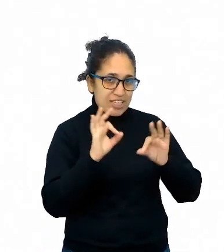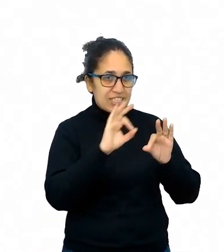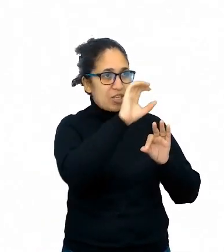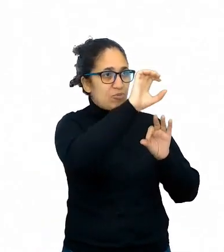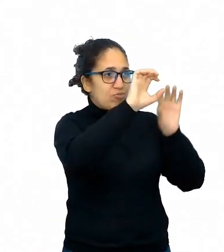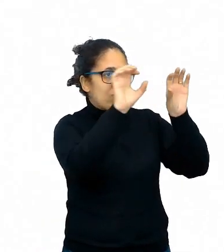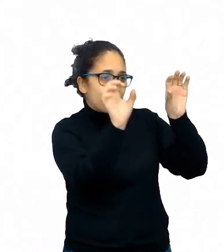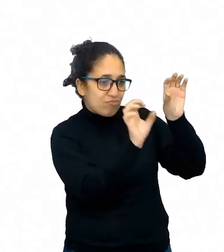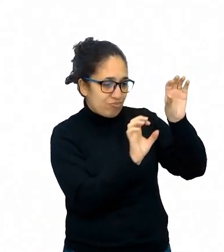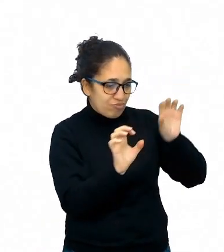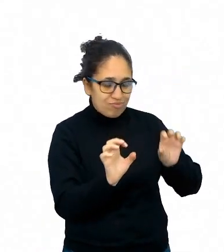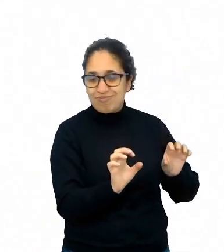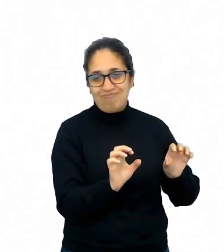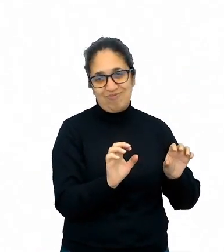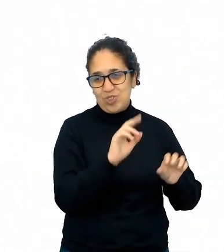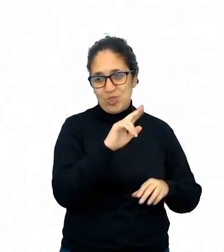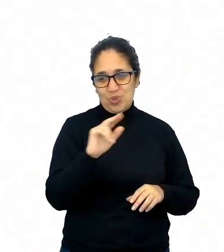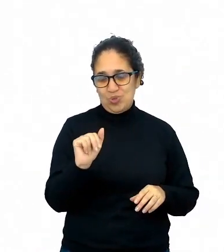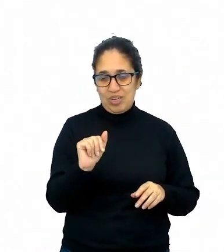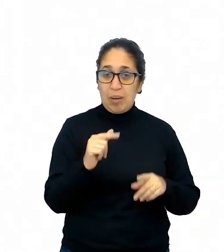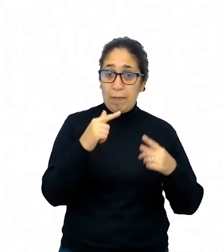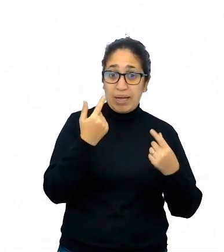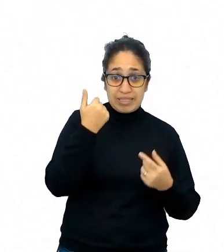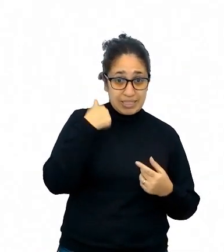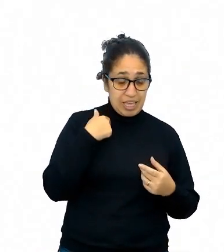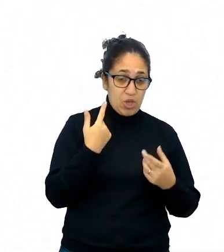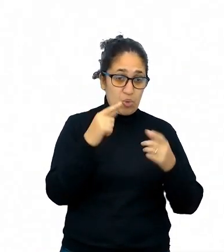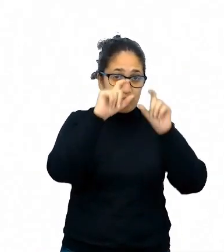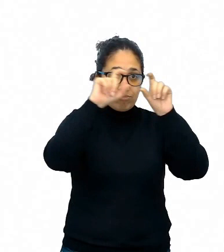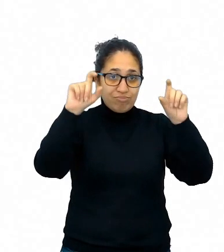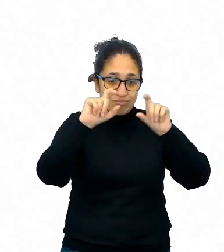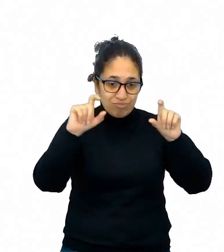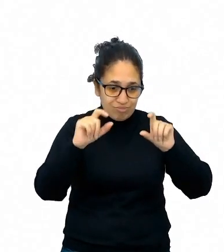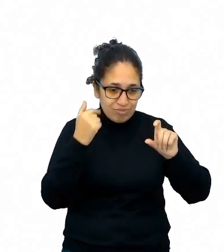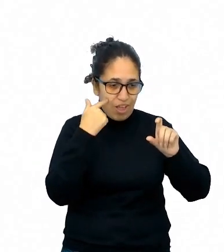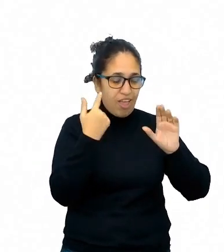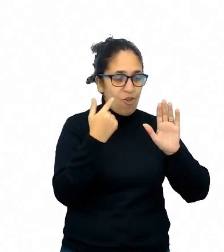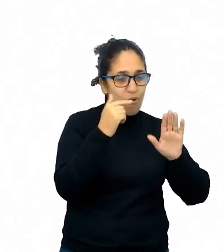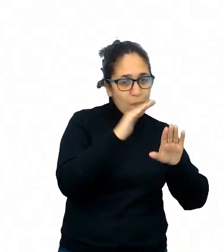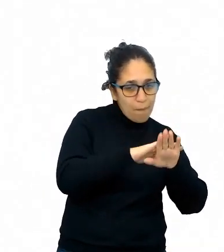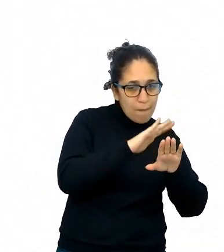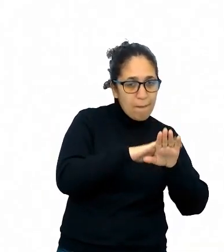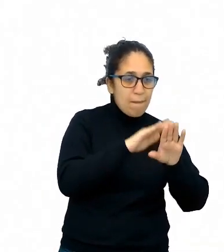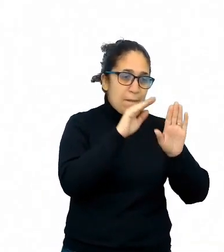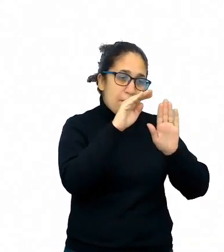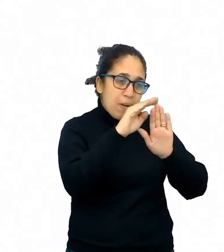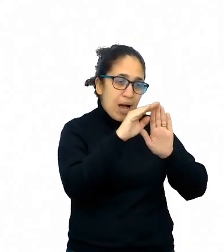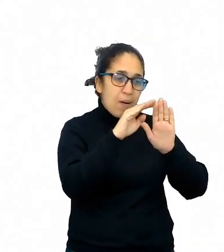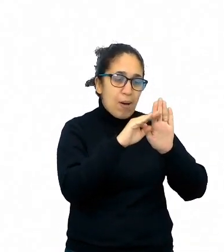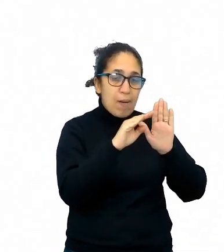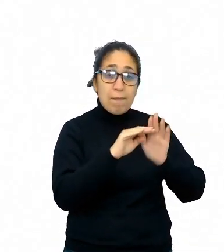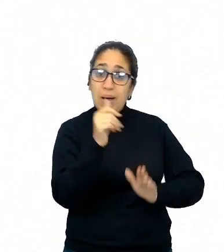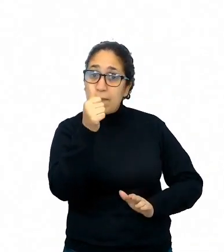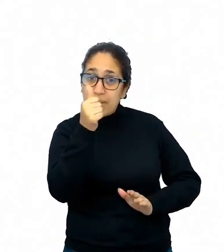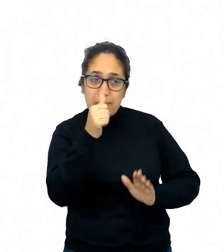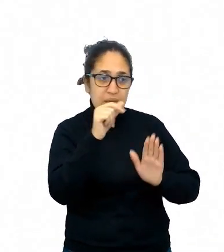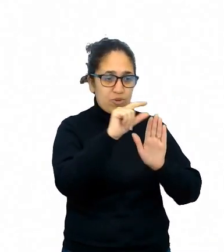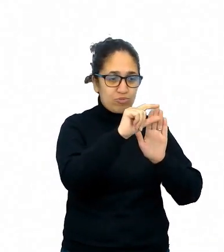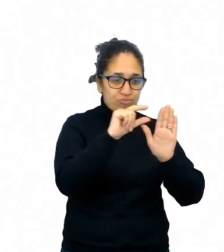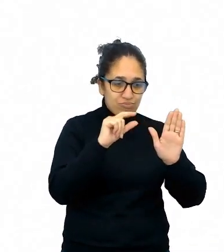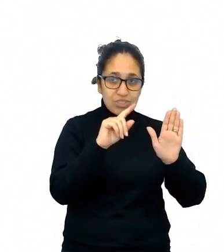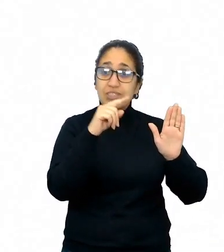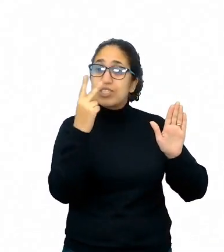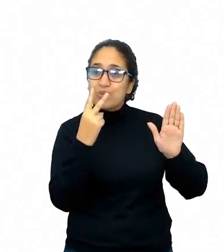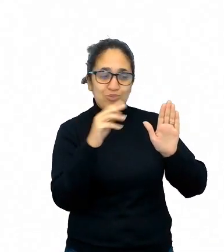a passo de como resolvia, às vezes, uma equação. Tá? Eu falava, o que a gente tem que fazer primeiramente?